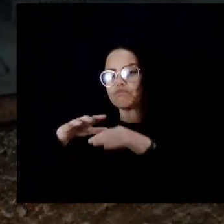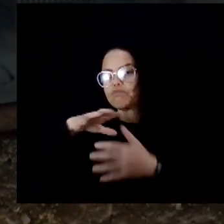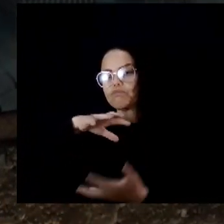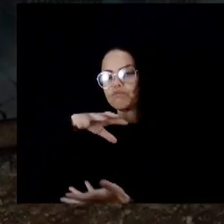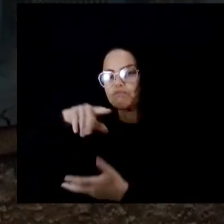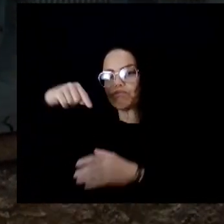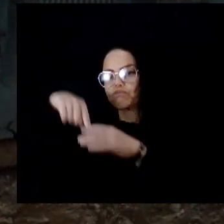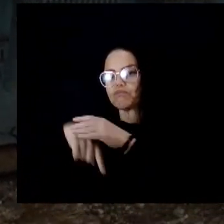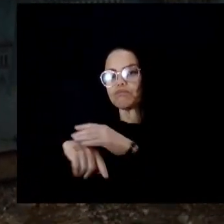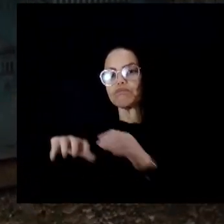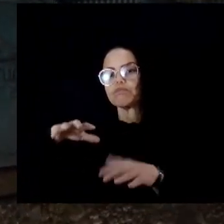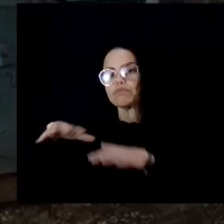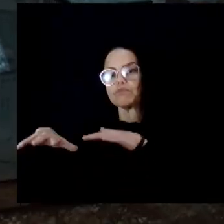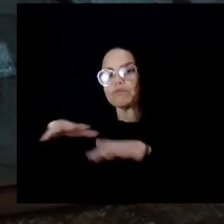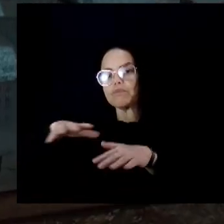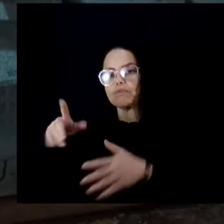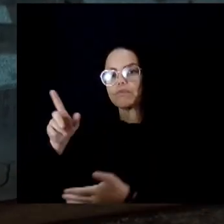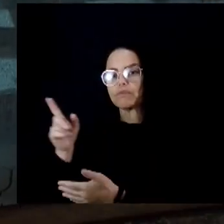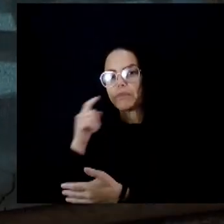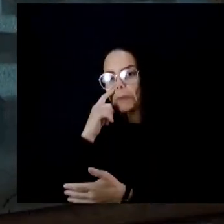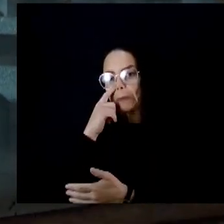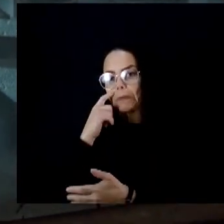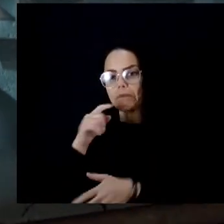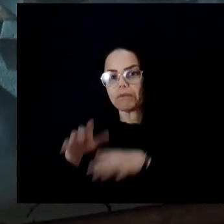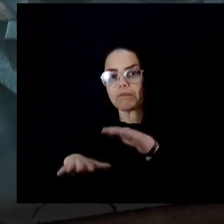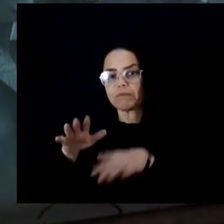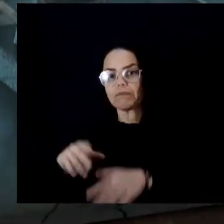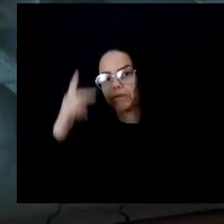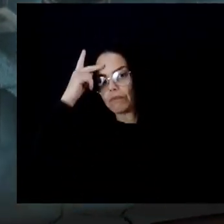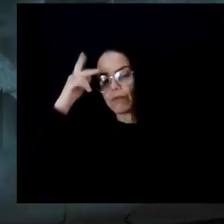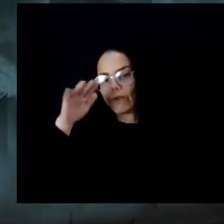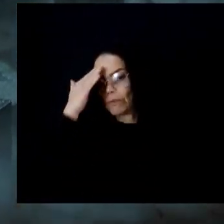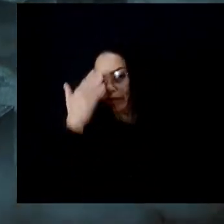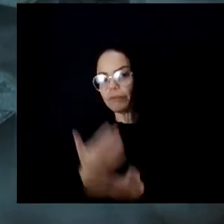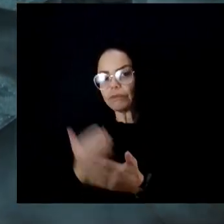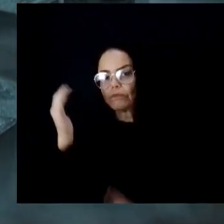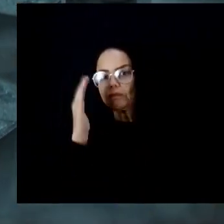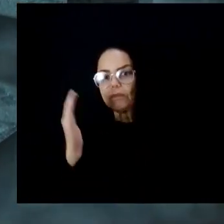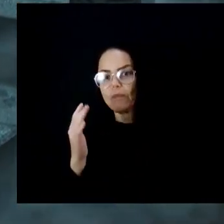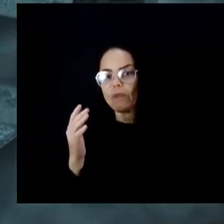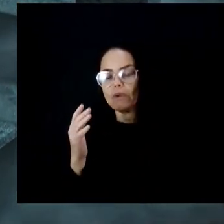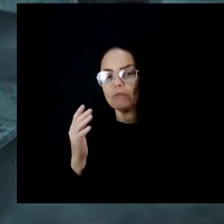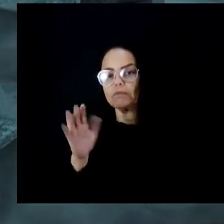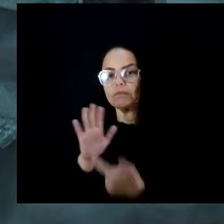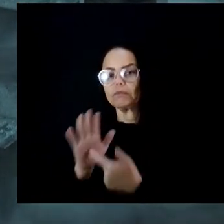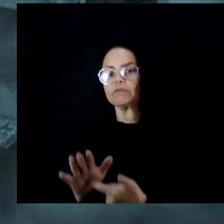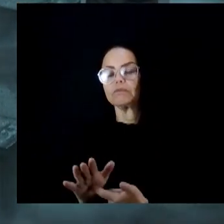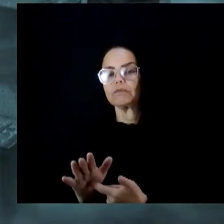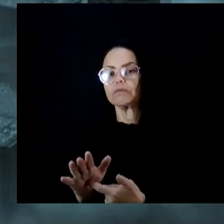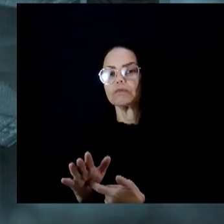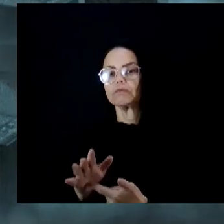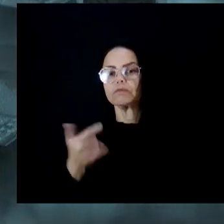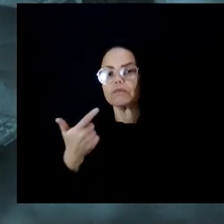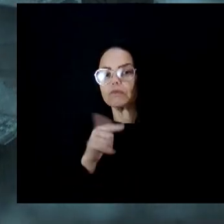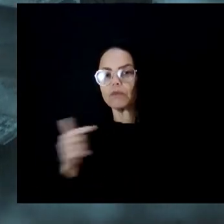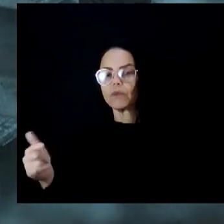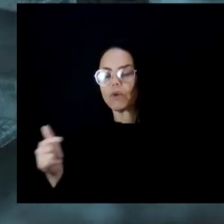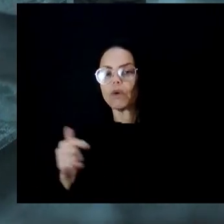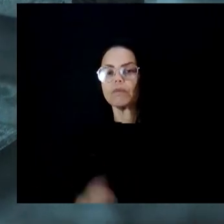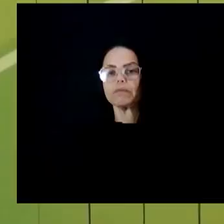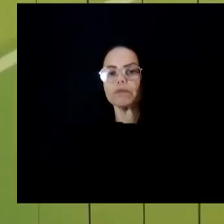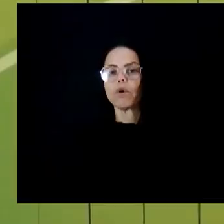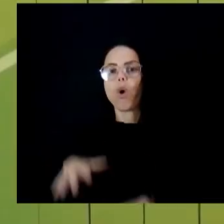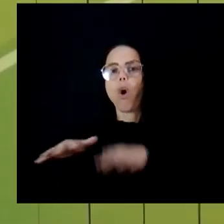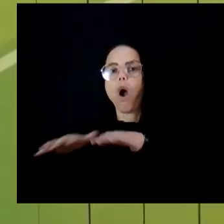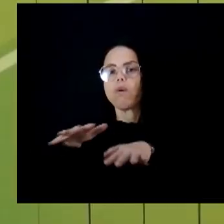Sim. E muitas pessoas acreditam, né, que no Brasil a gente não registra esse tipo de fenômeno, um terremoto.